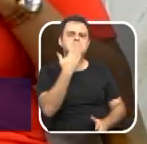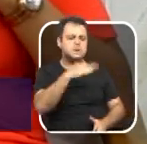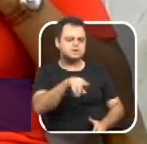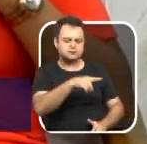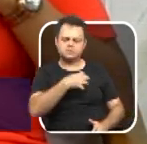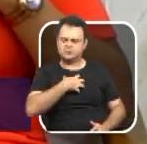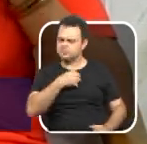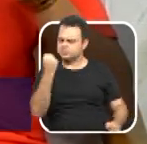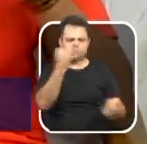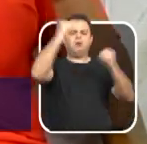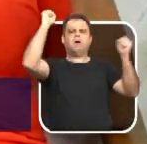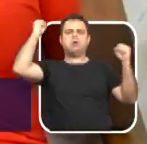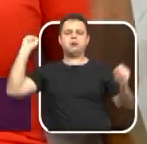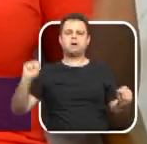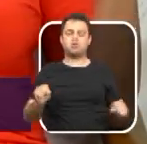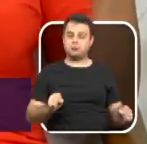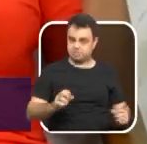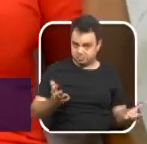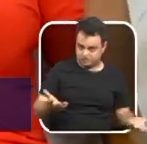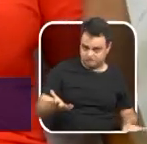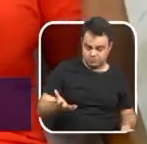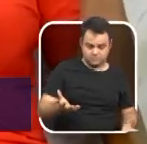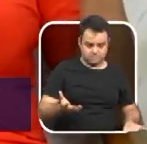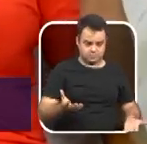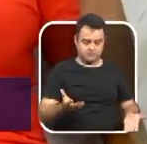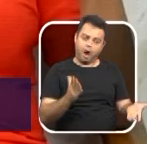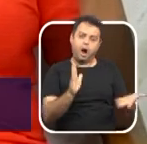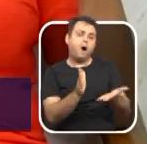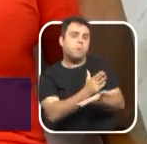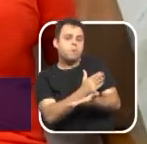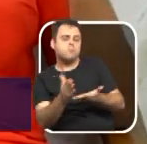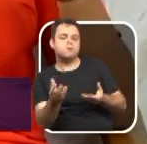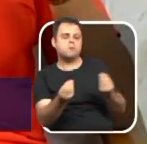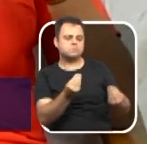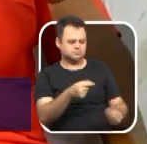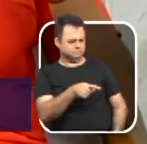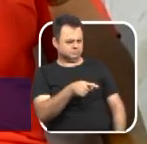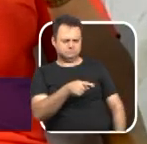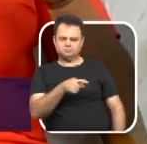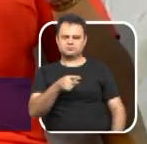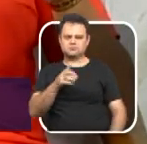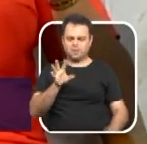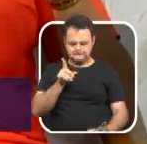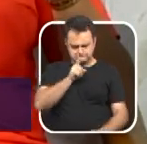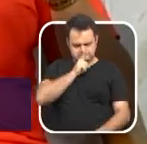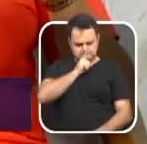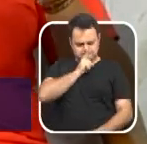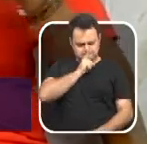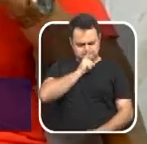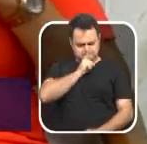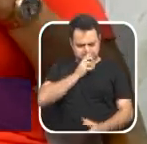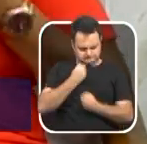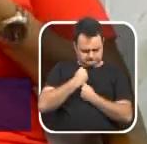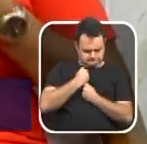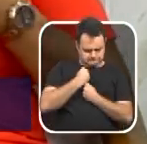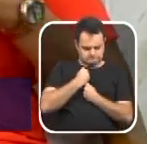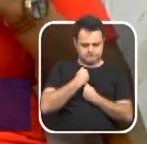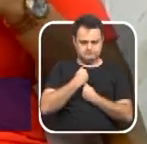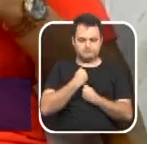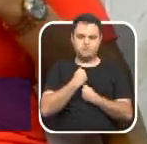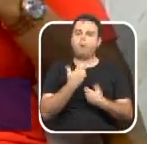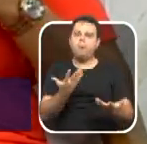fica agitada e quer tocar em outras crianças, né? Ela tem comportamento, a